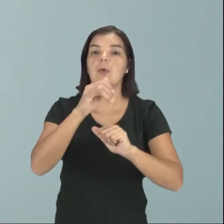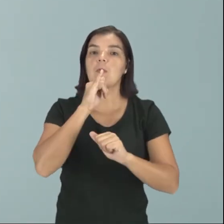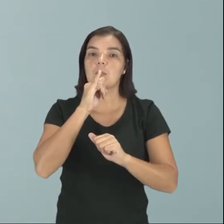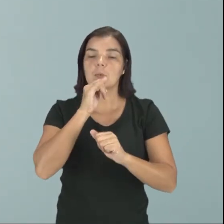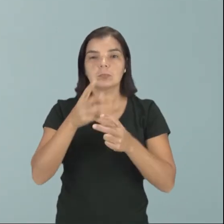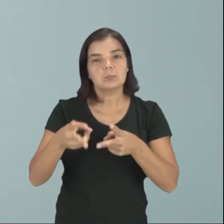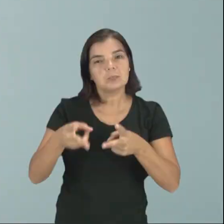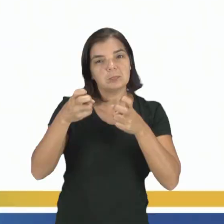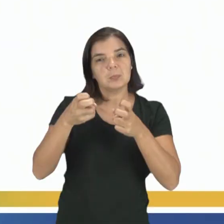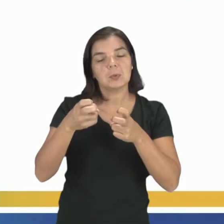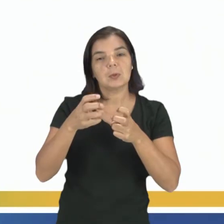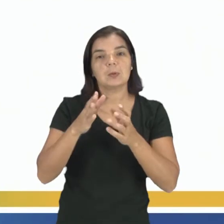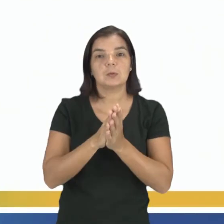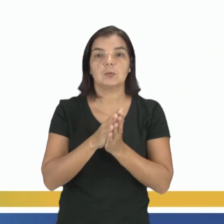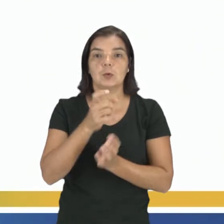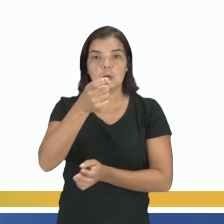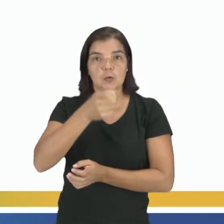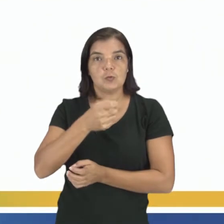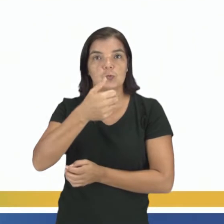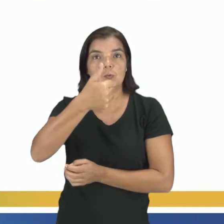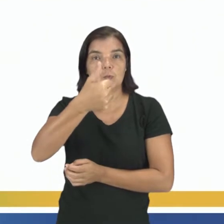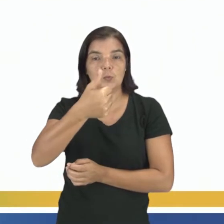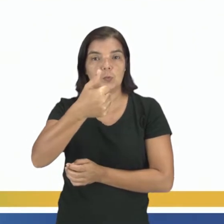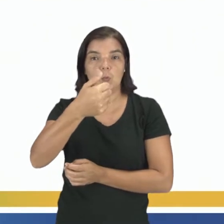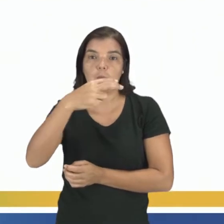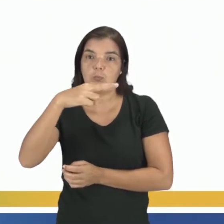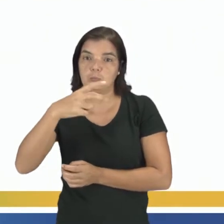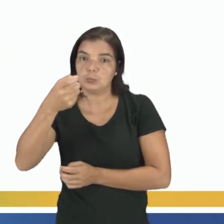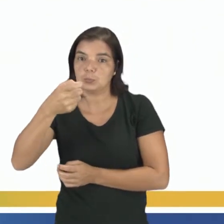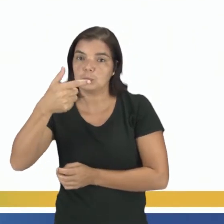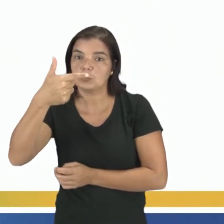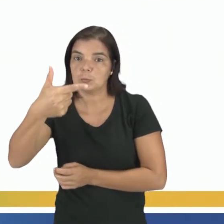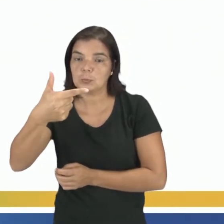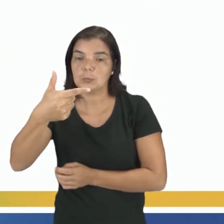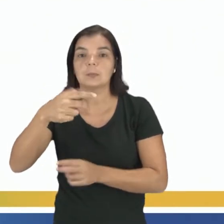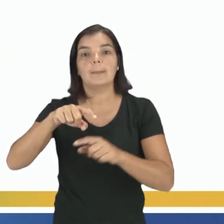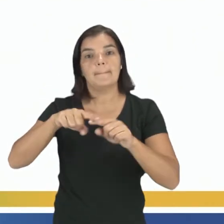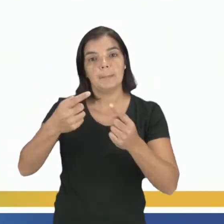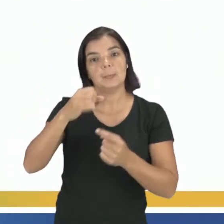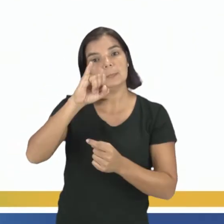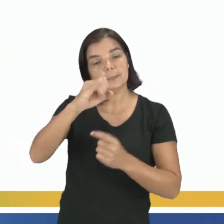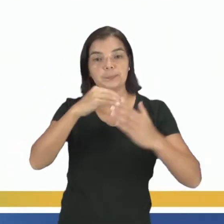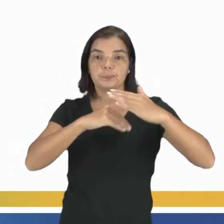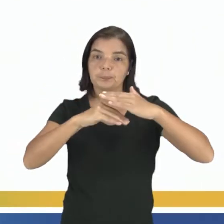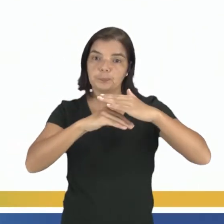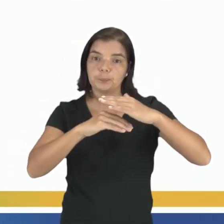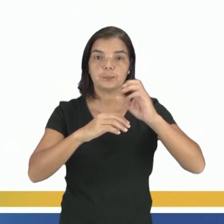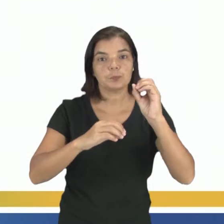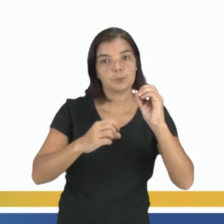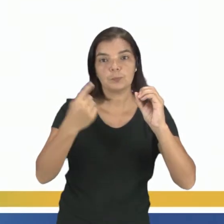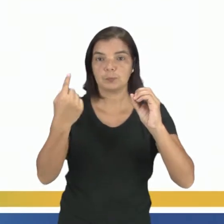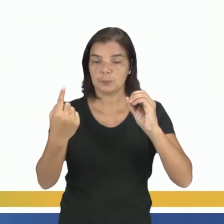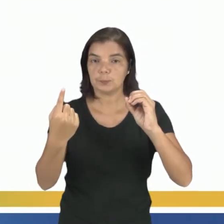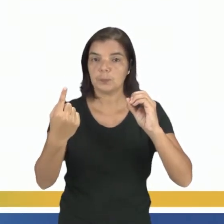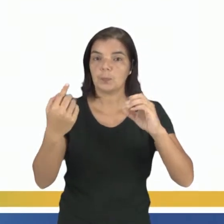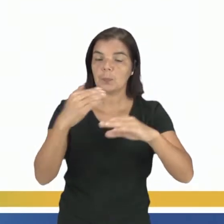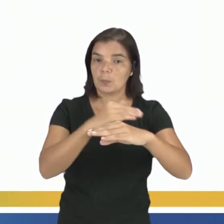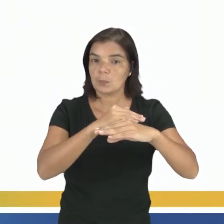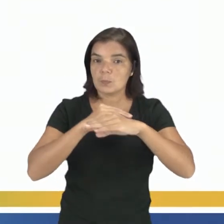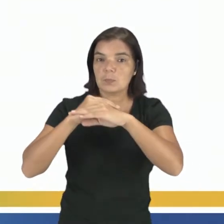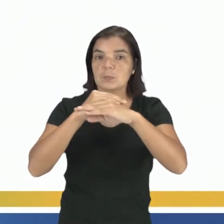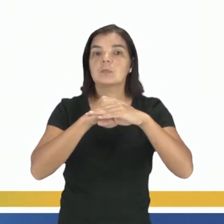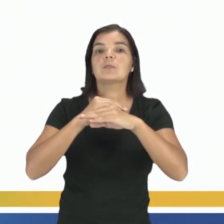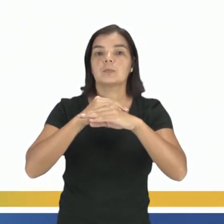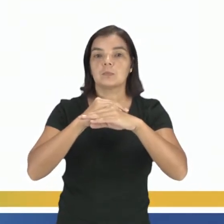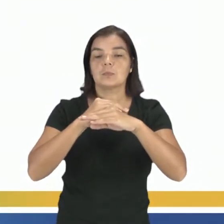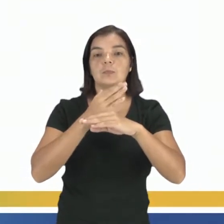pode perceber aí, ó, a de x1 menor do que a de x2. Porém, se a minha base está entre 0 e 1, igualei as bases,